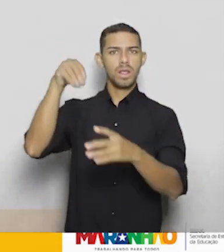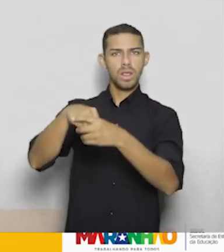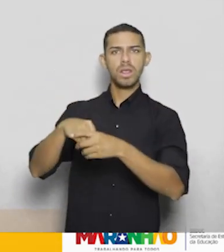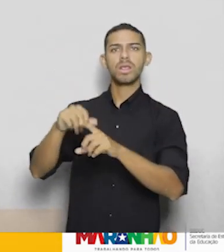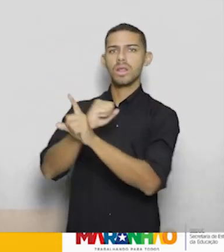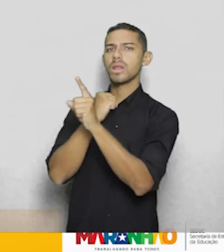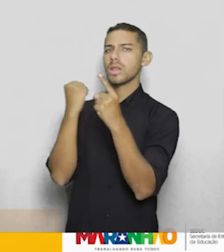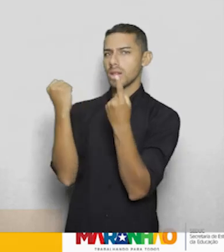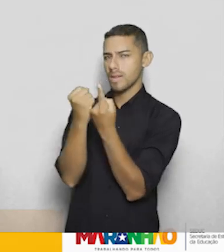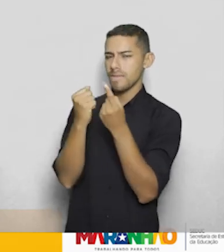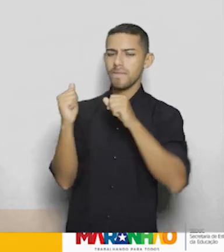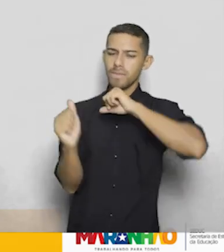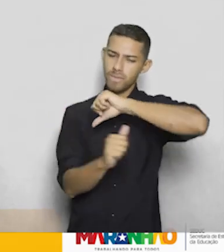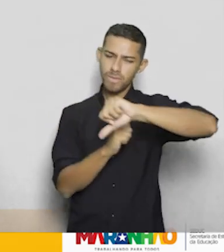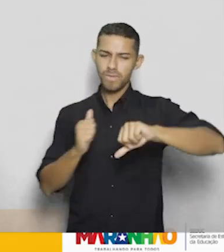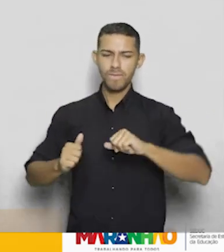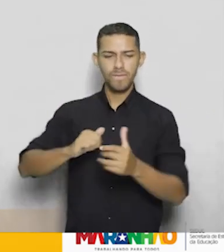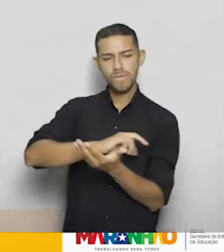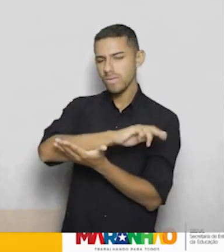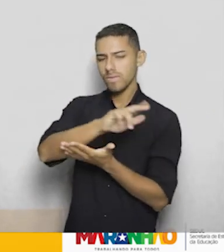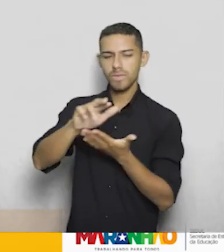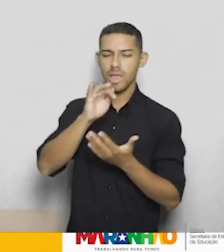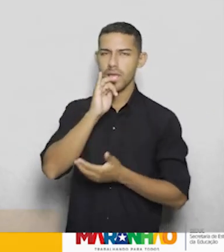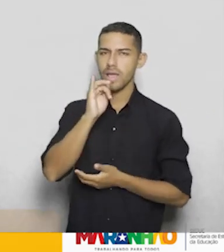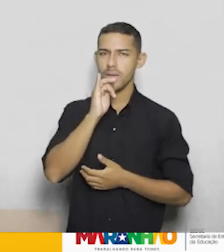várias mudanças. Quando eu citei o exemplo